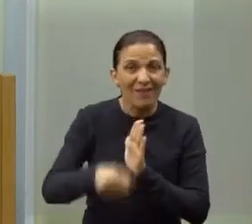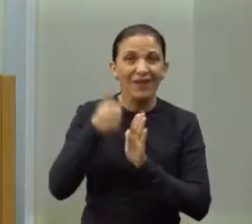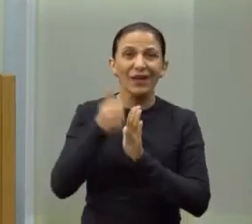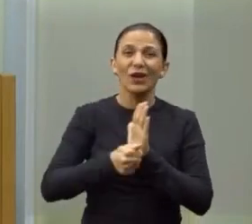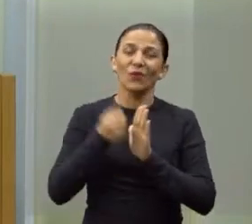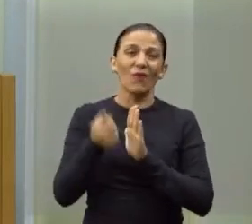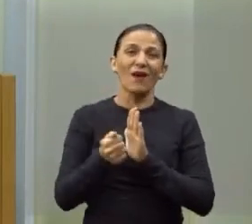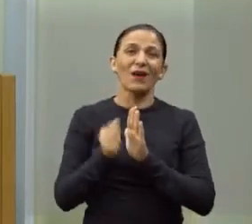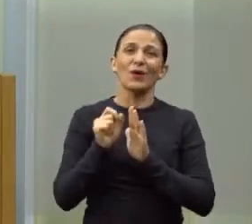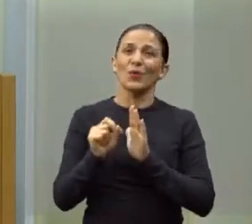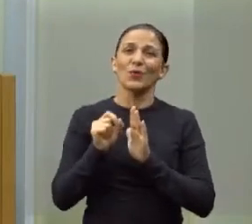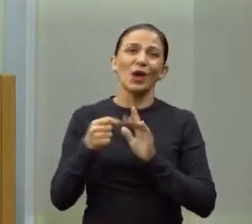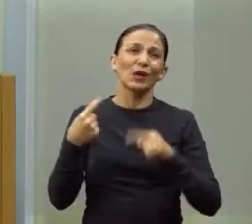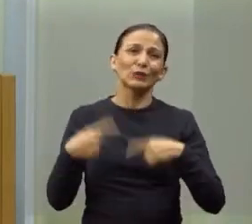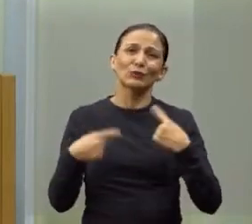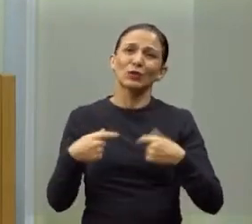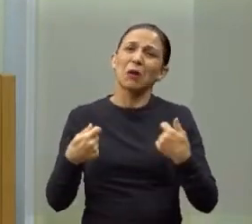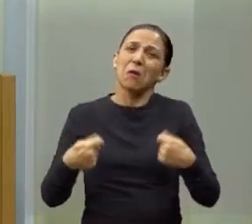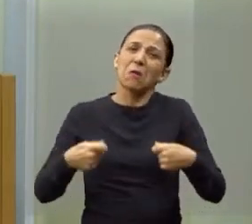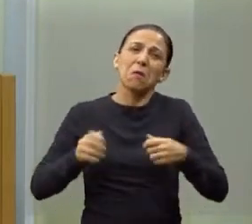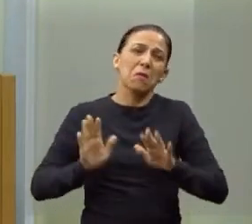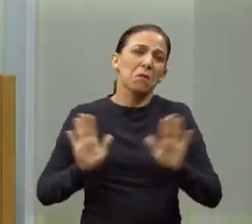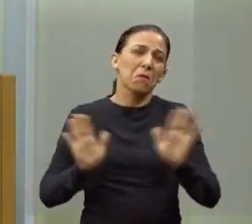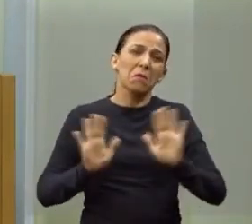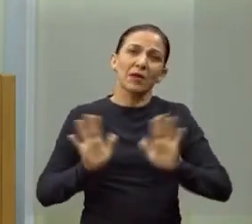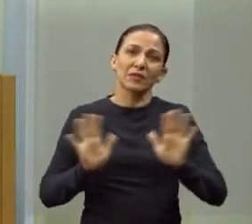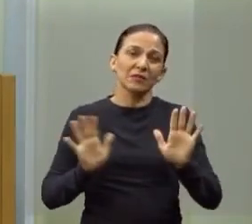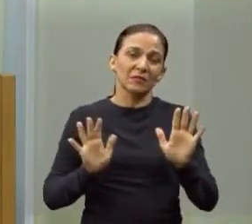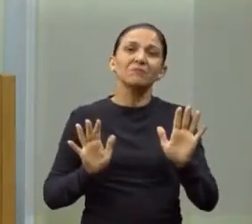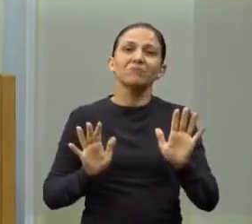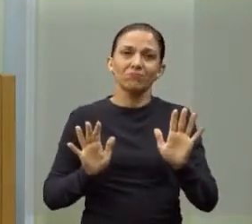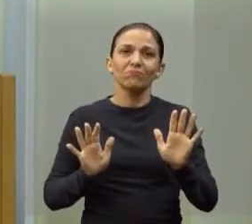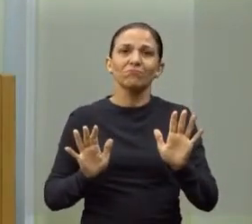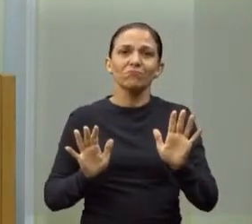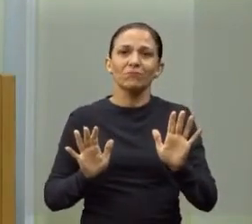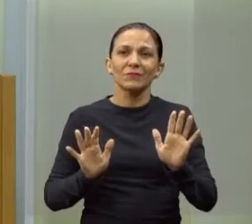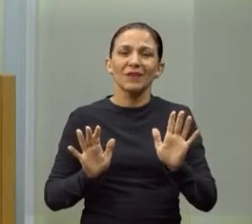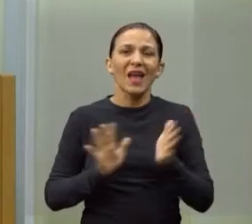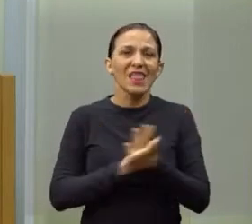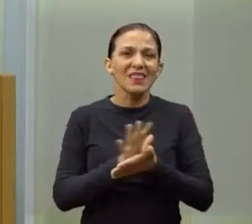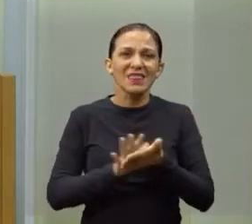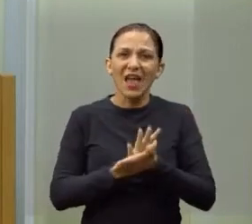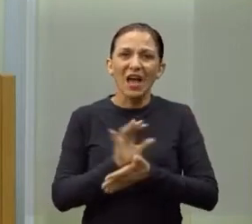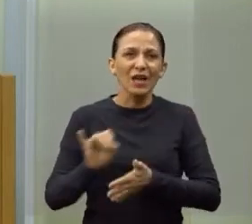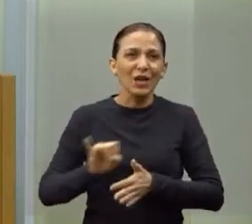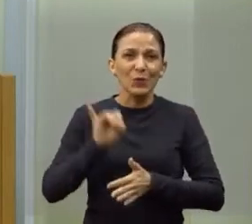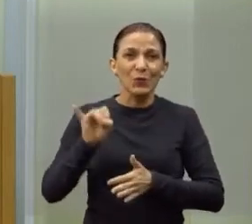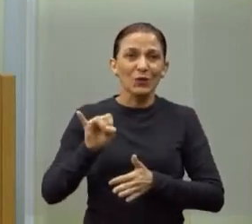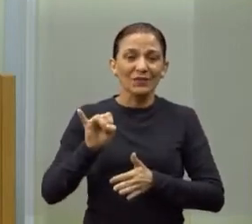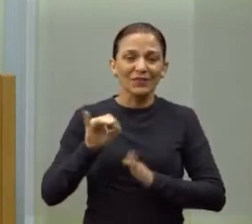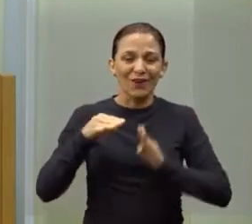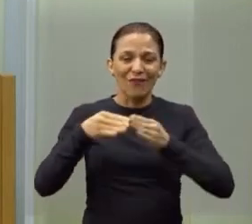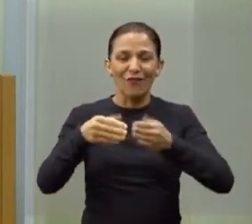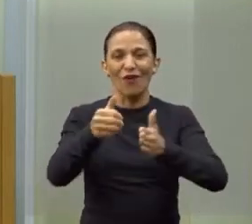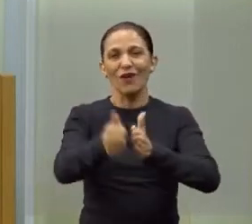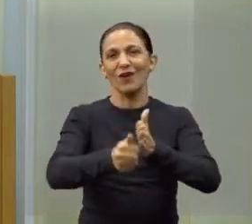tem que fazer esse tipo de debate, viu, Ernesto? Que é algo que não tem importância para o nosso